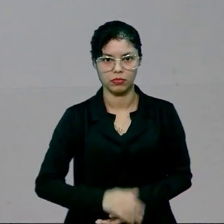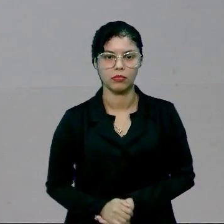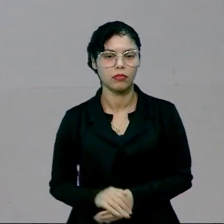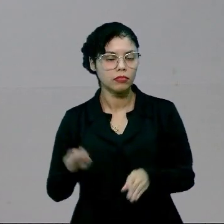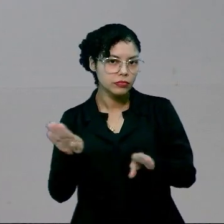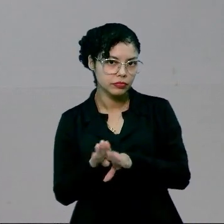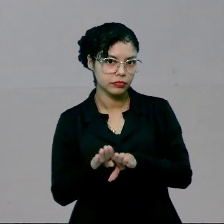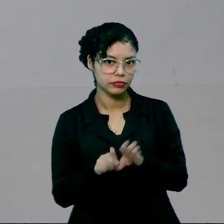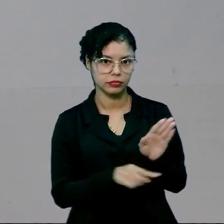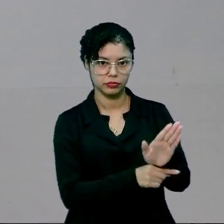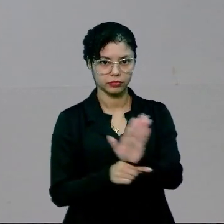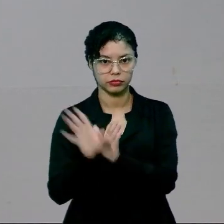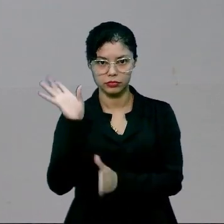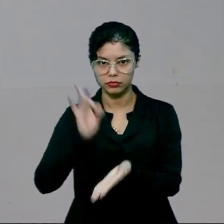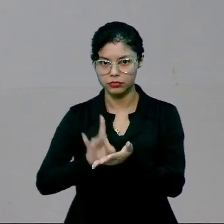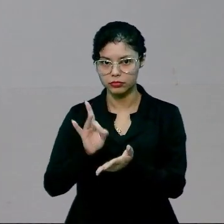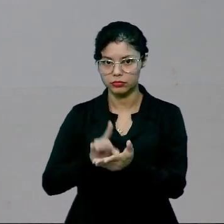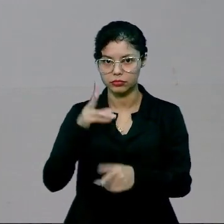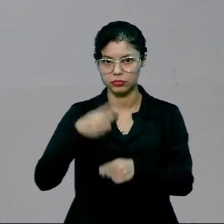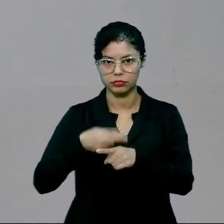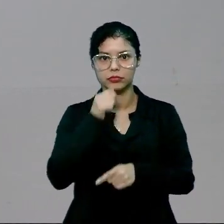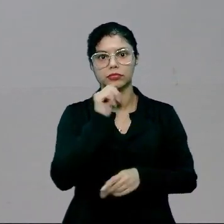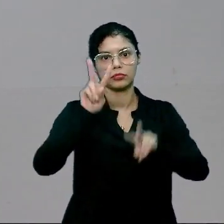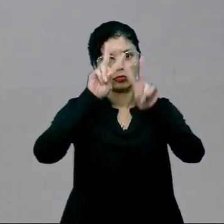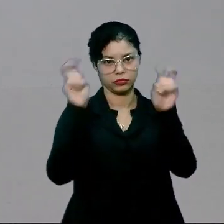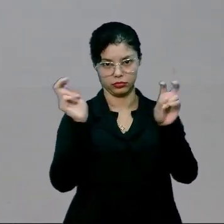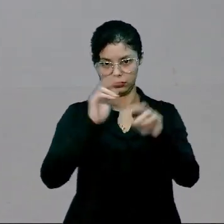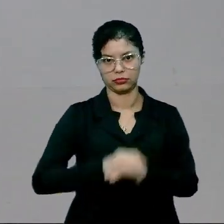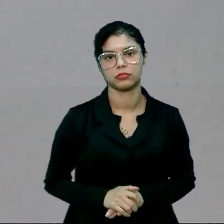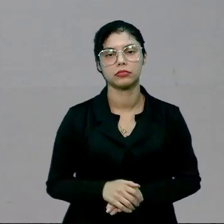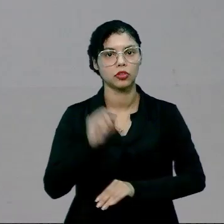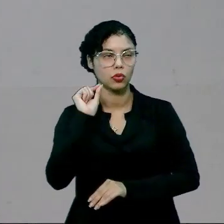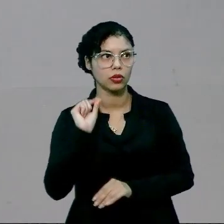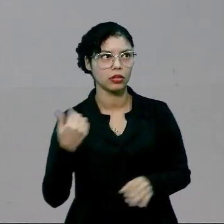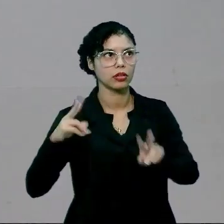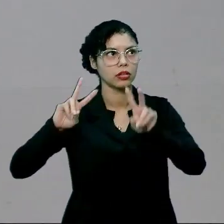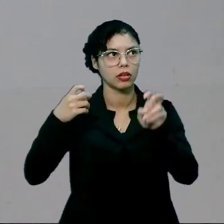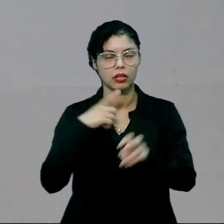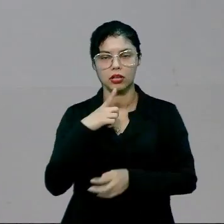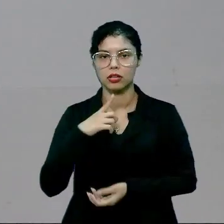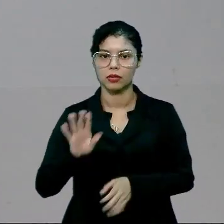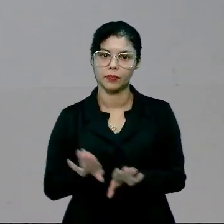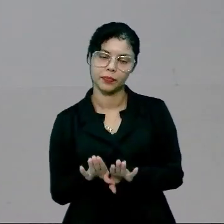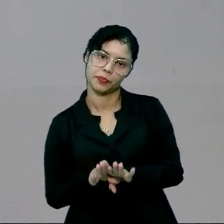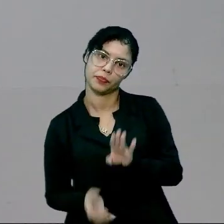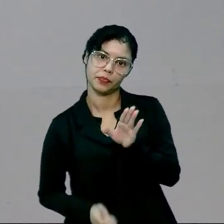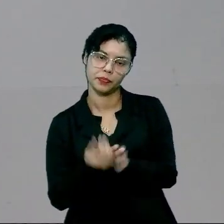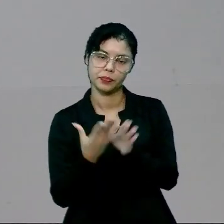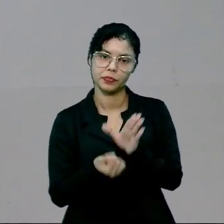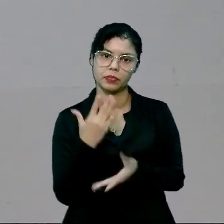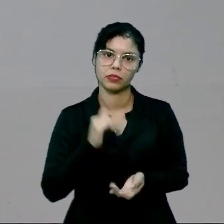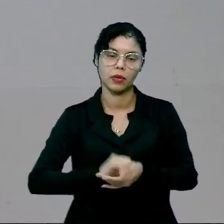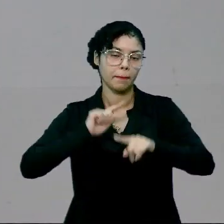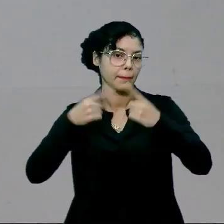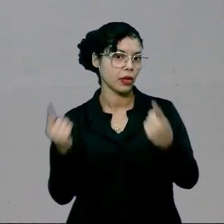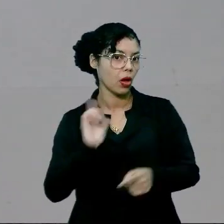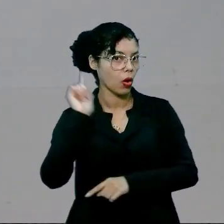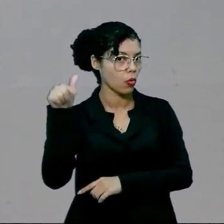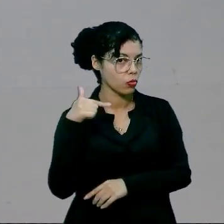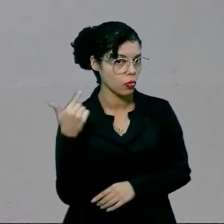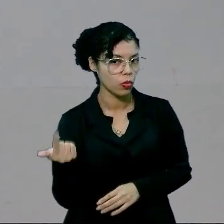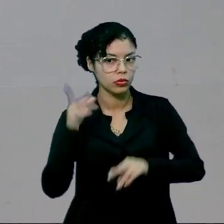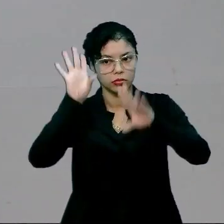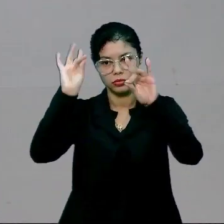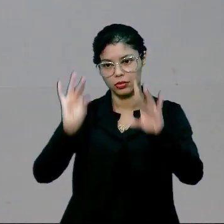verdade, gente, é só um recorte aí das temáticas do que se aborda nessas produções. No entanto, a gente tem